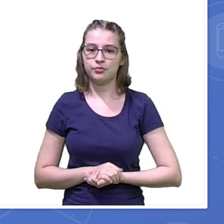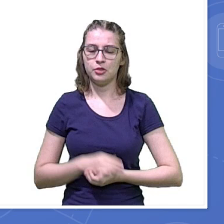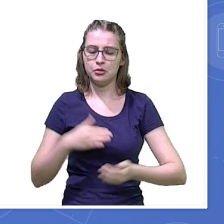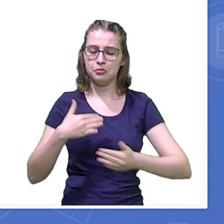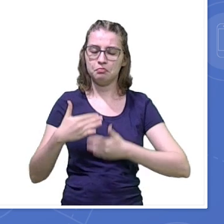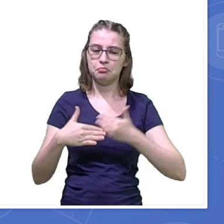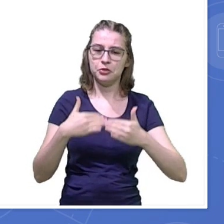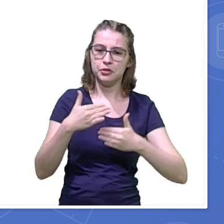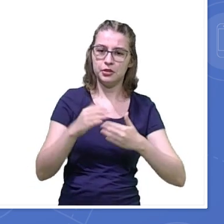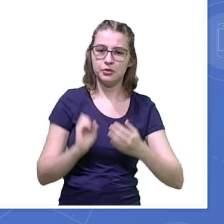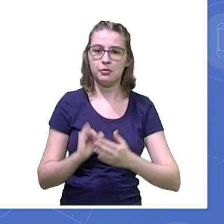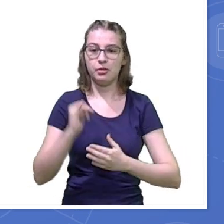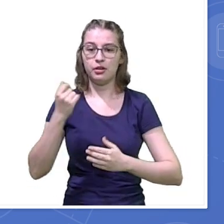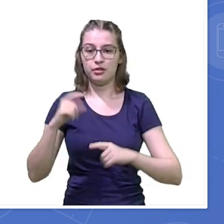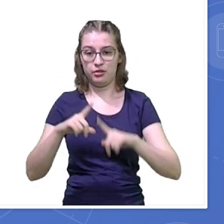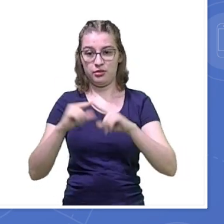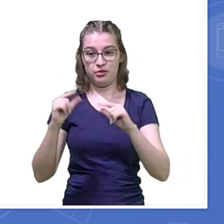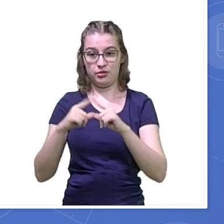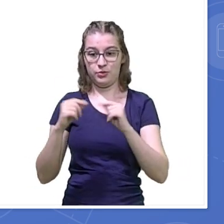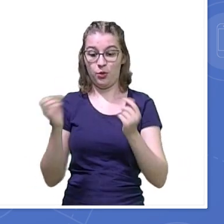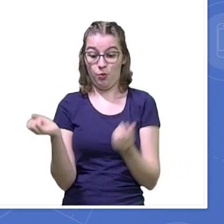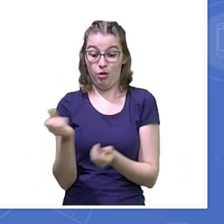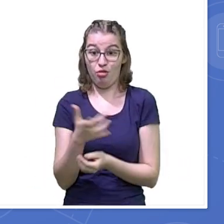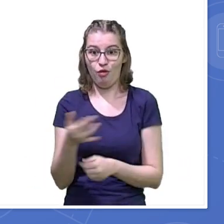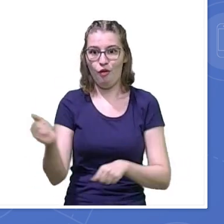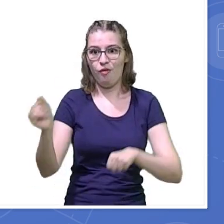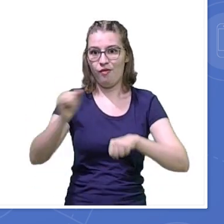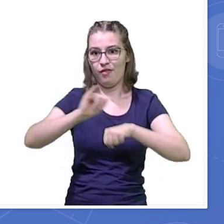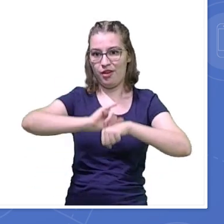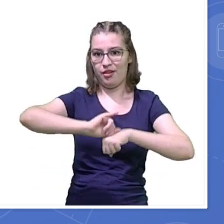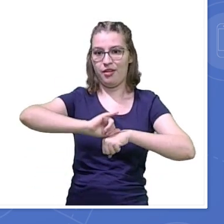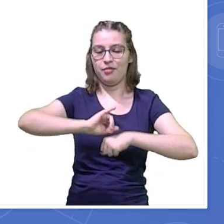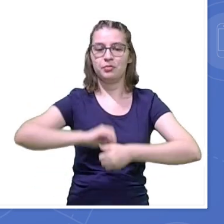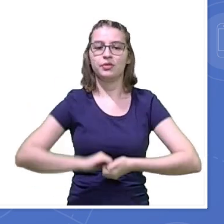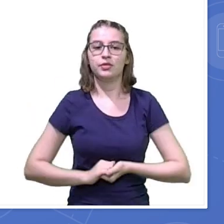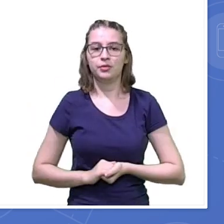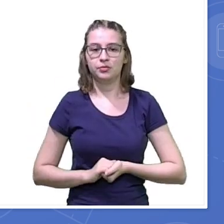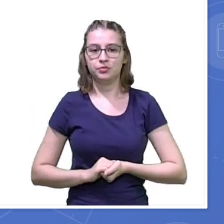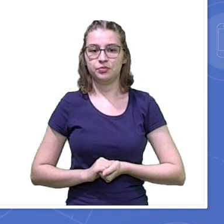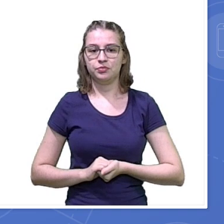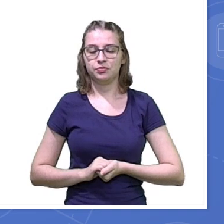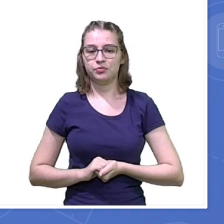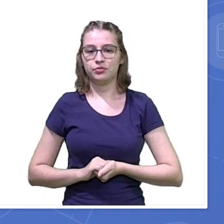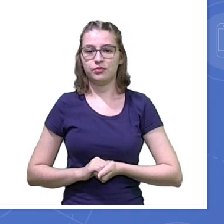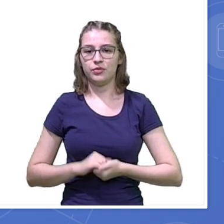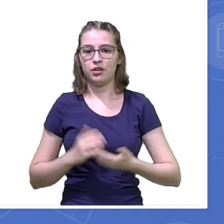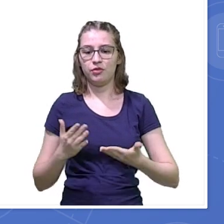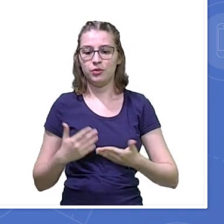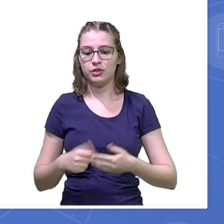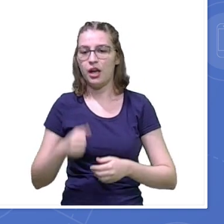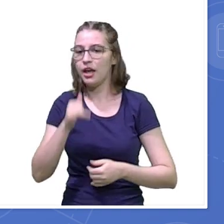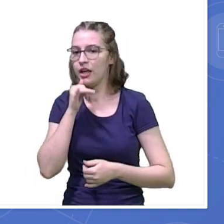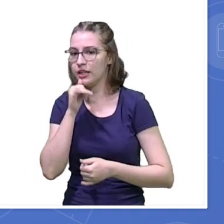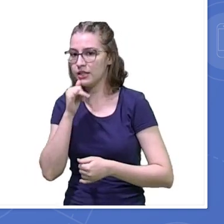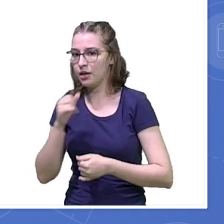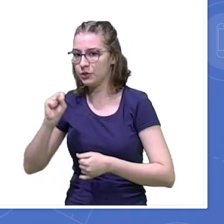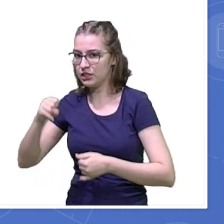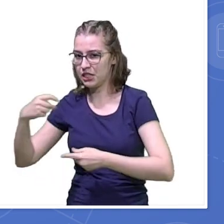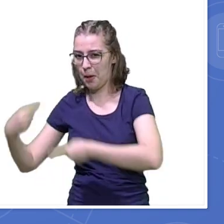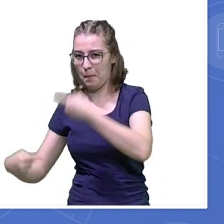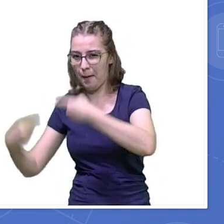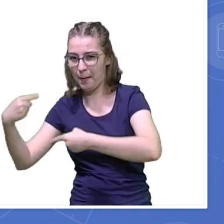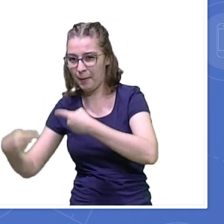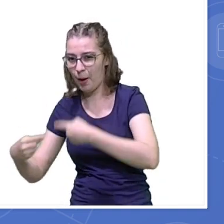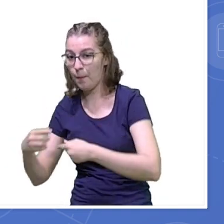da capital, da nova capital do Brasil, né? Tem todos esses motivos aí, a capital não estaria tão vulnerável em caso de guerra, né? Já que seria uma